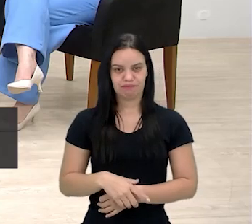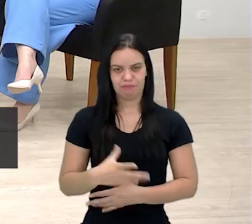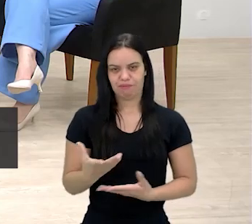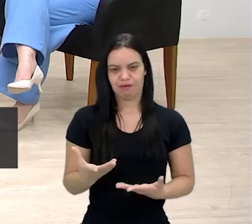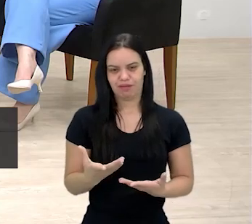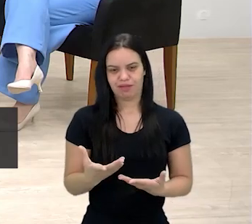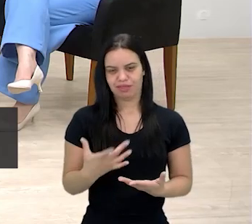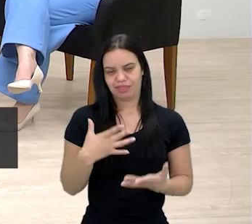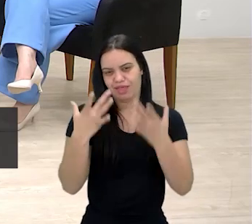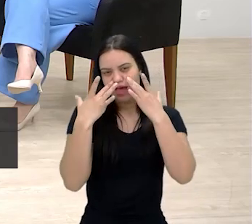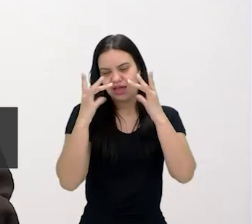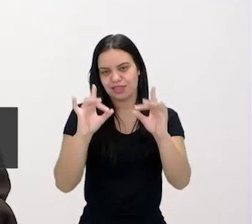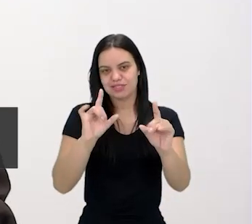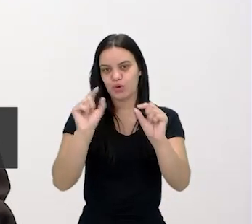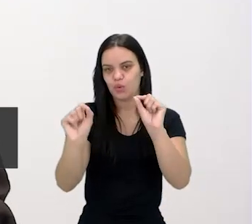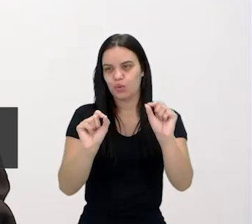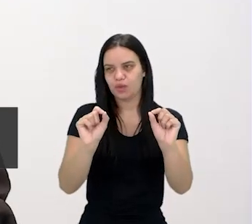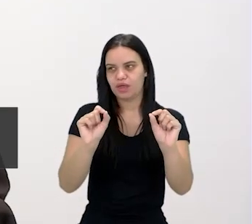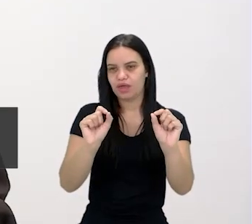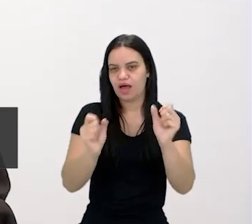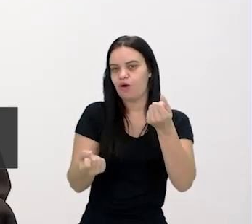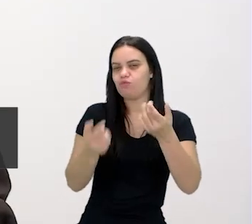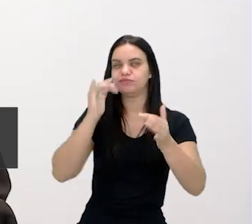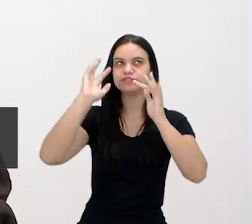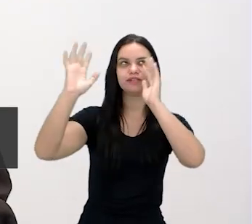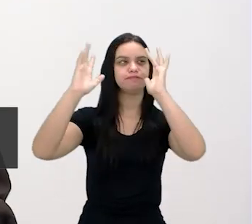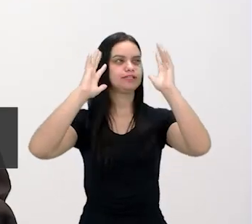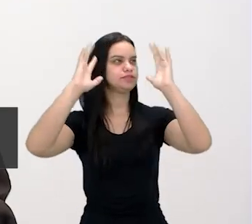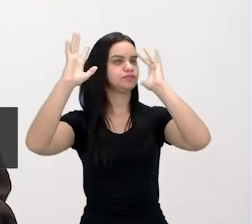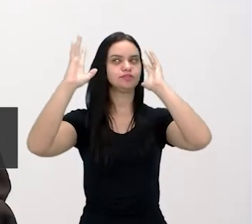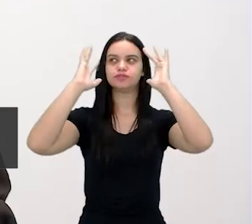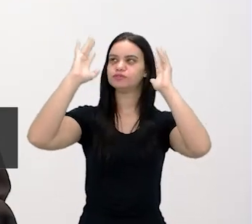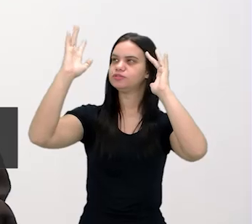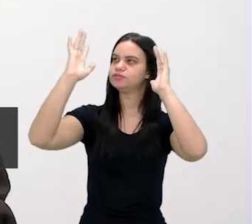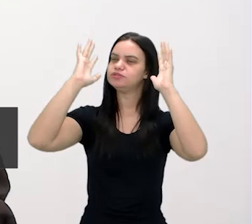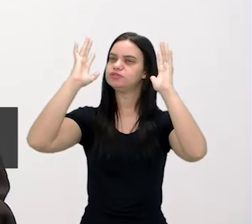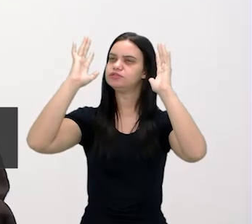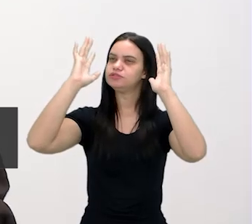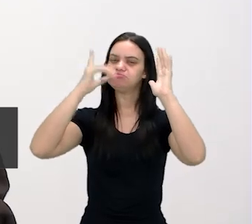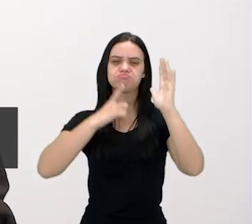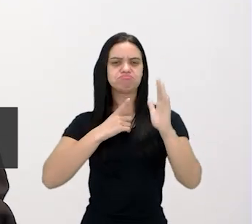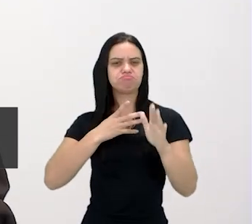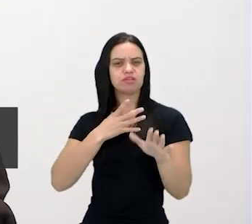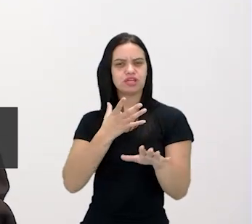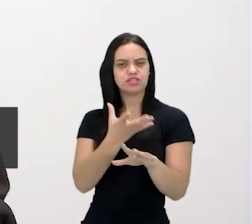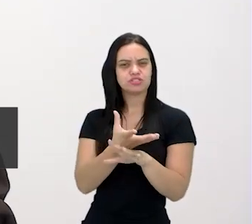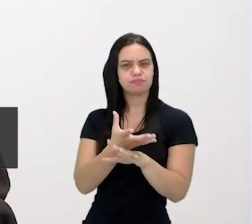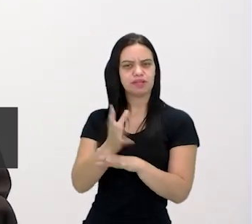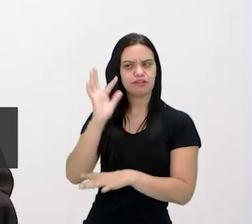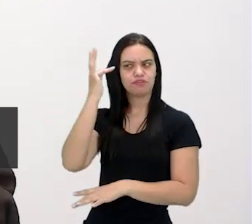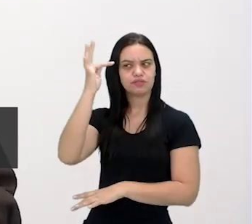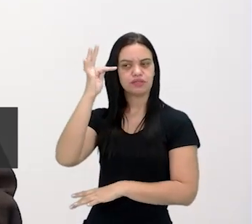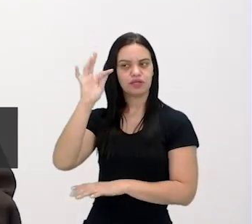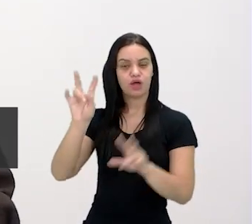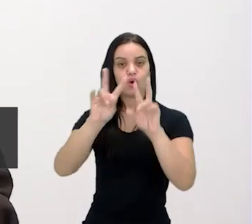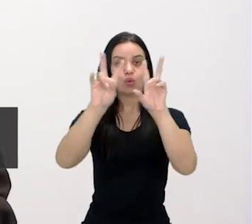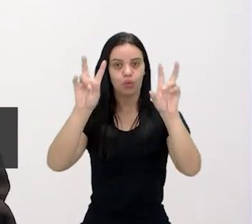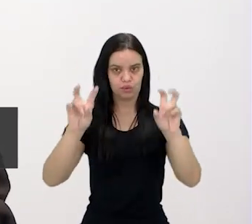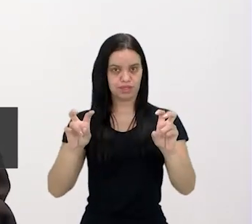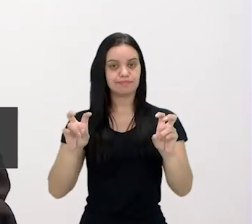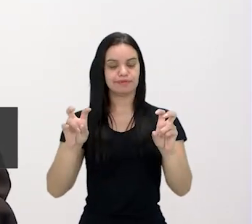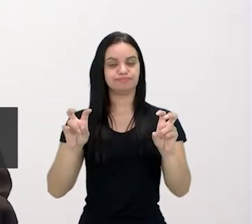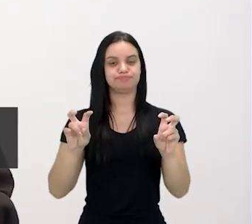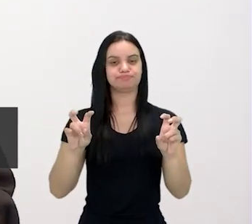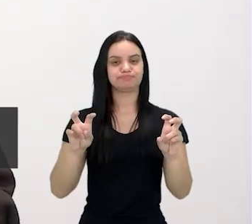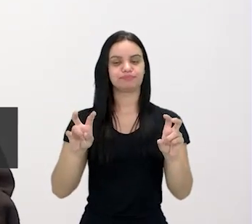um atento aí, né? Algumas reflexões, já que a minha área é de filosofia, né? O tema, a obra em